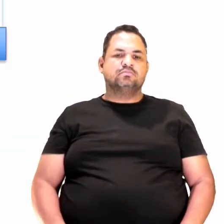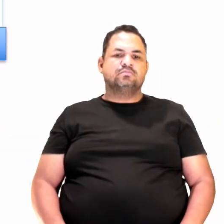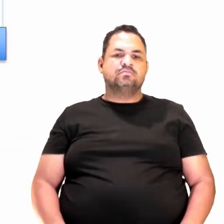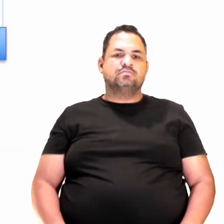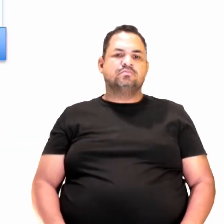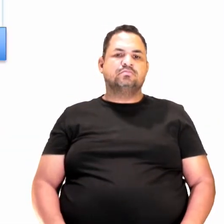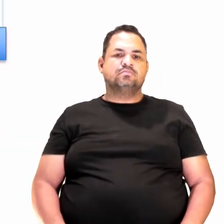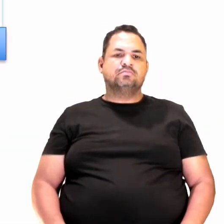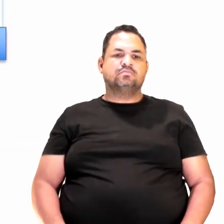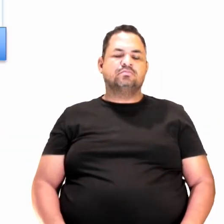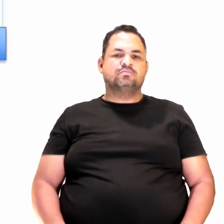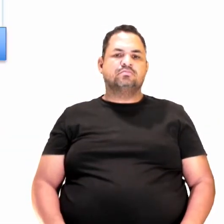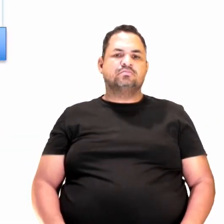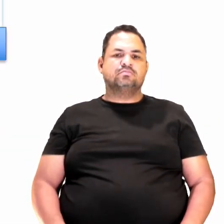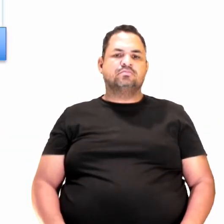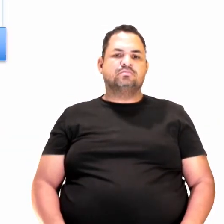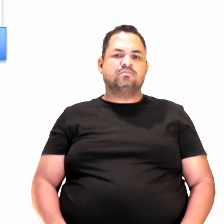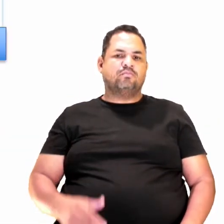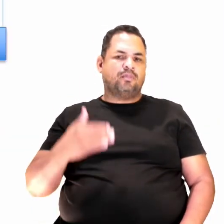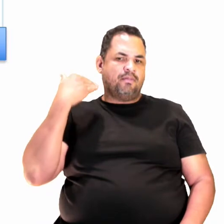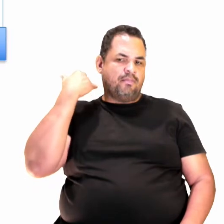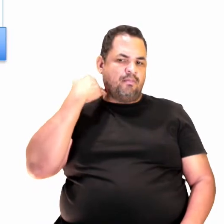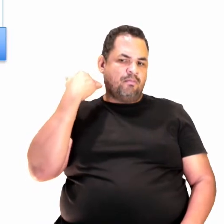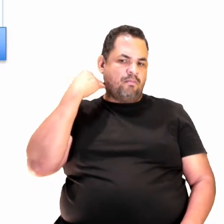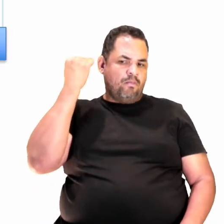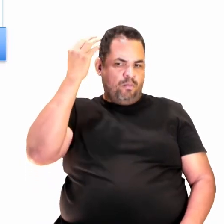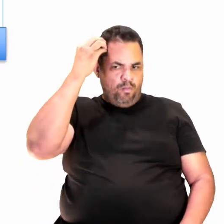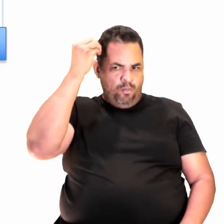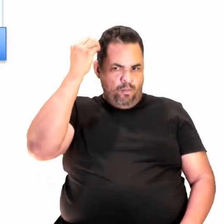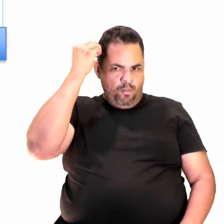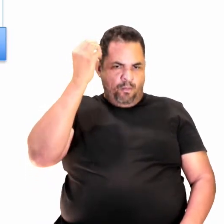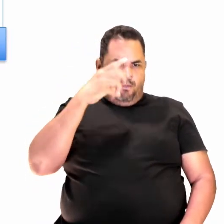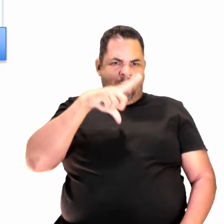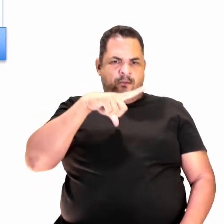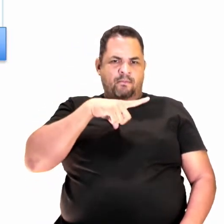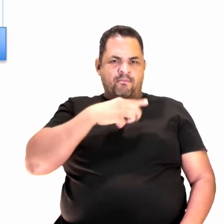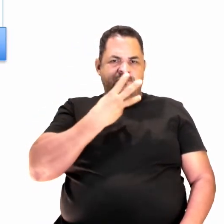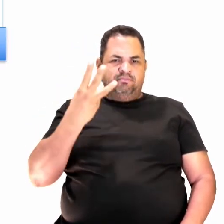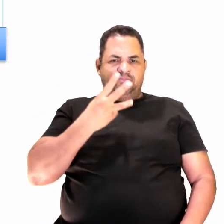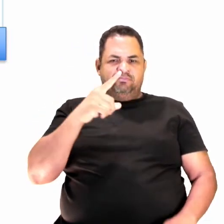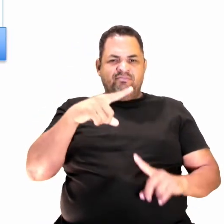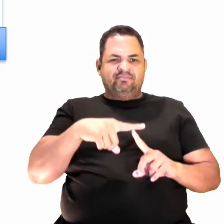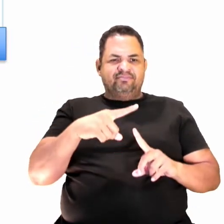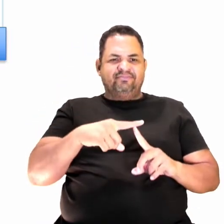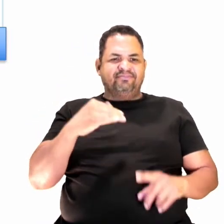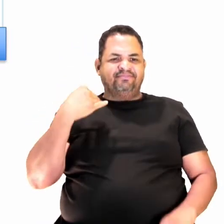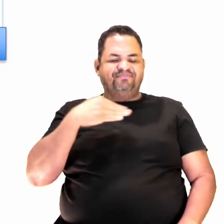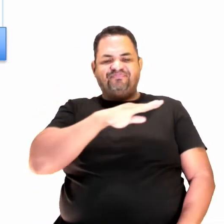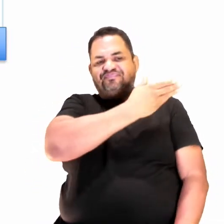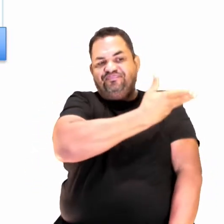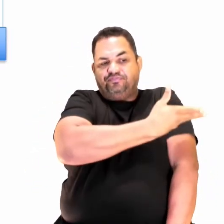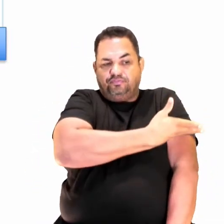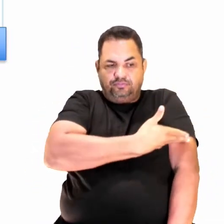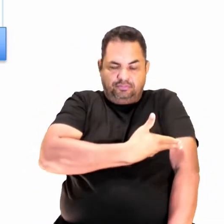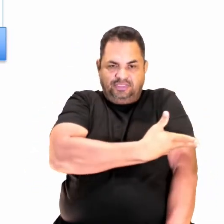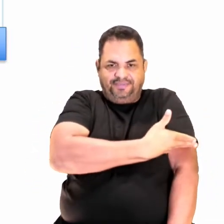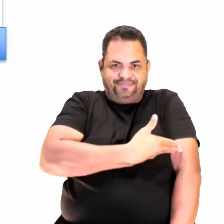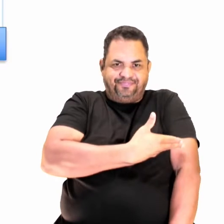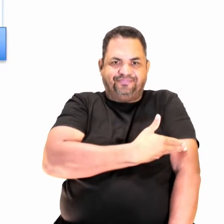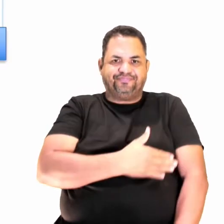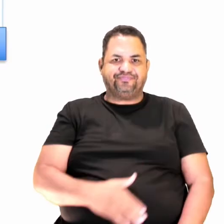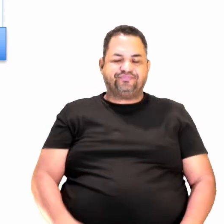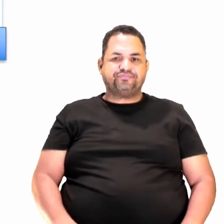Slim, slender, thin e por último skinny, certo? Ainda sobre o peso, podemos dizer que alguém está